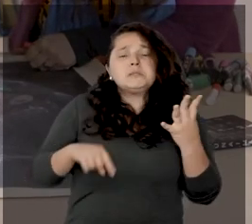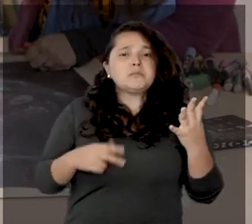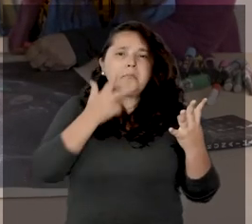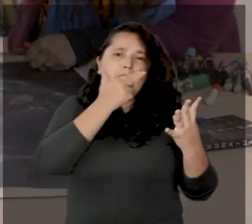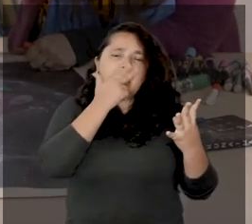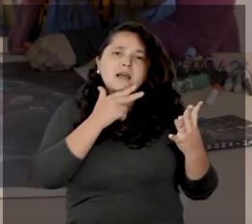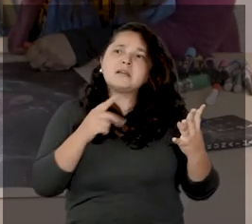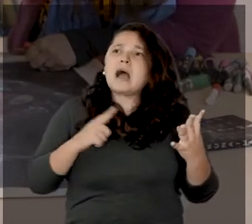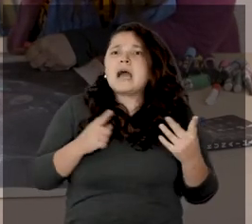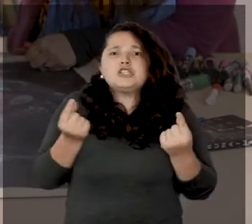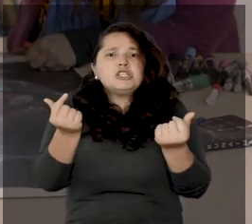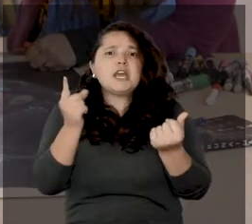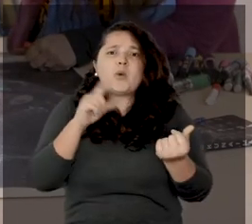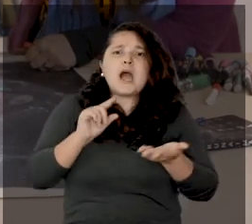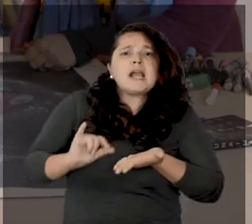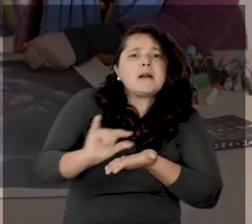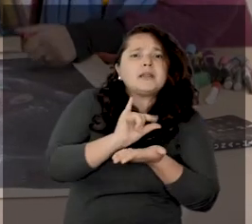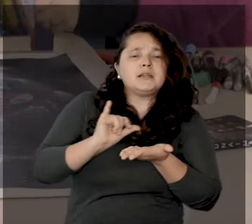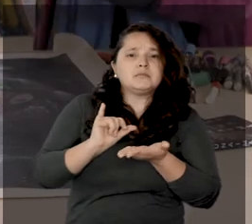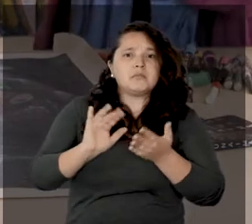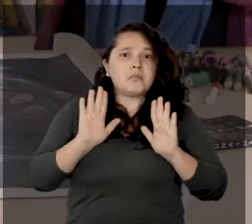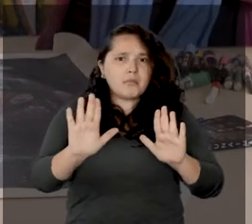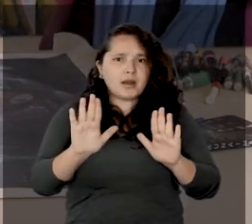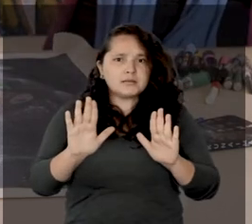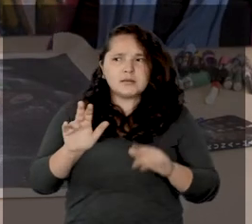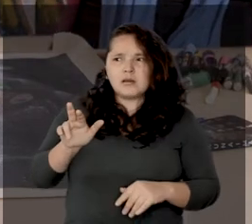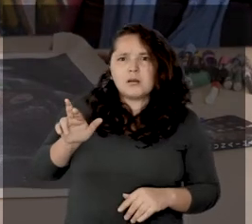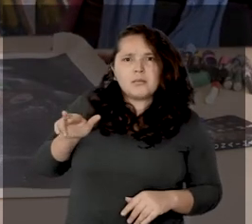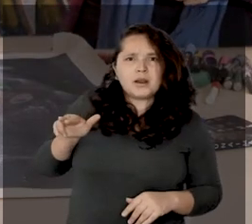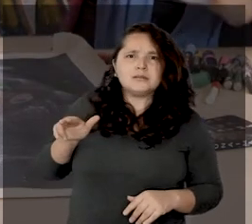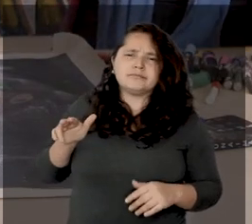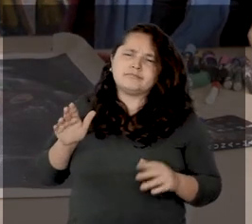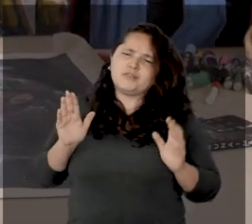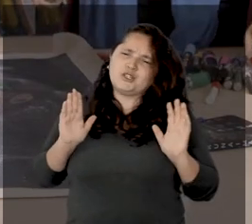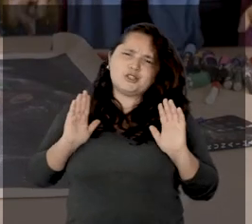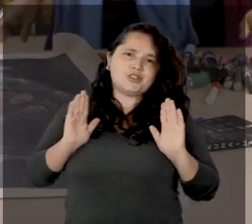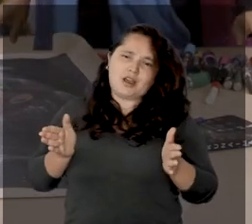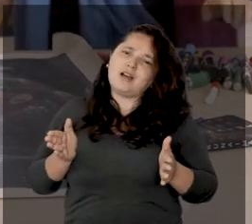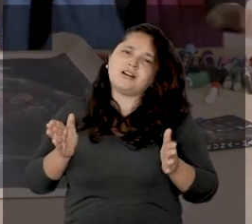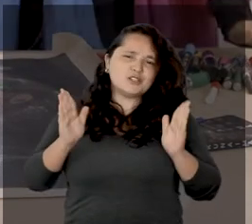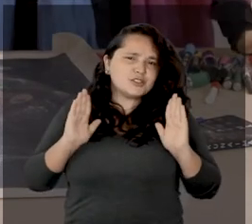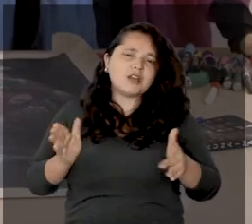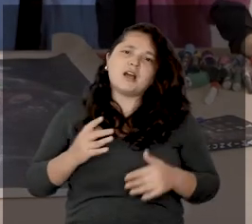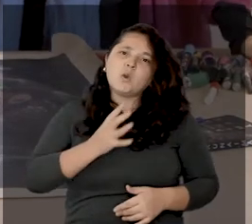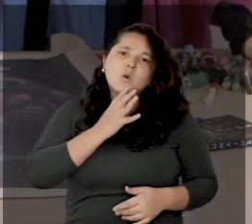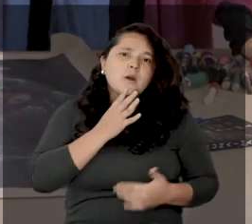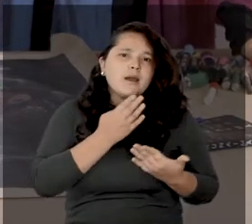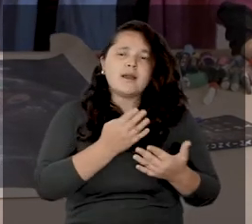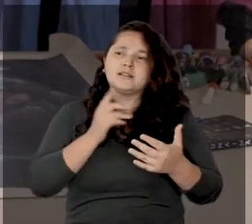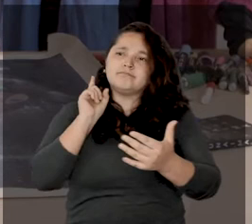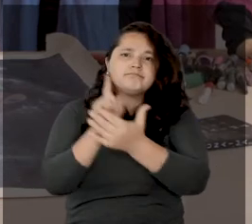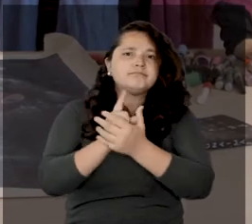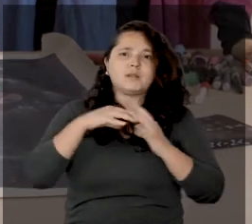envolve capitalismo, mas os parentes já estão inseridos nesse processo, né, e não dá exatamente para não dizer